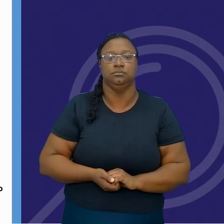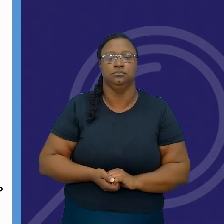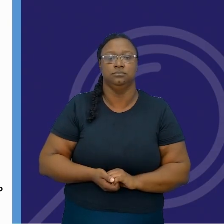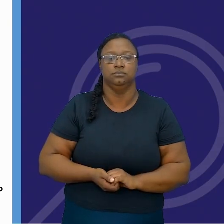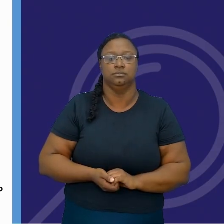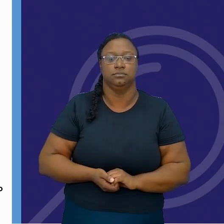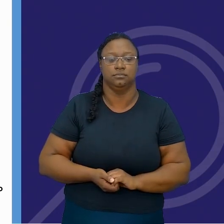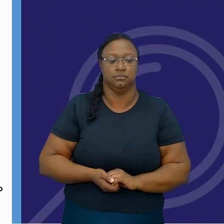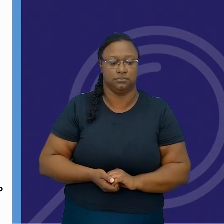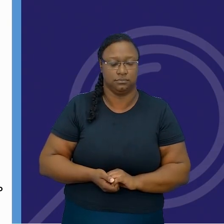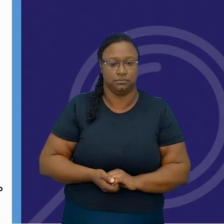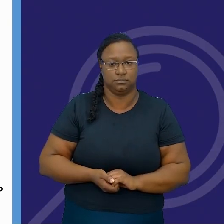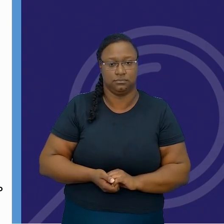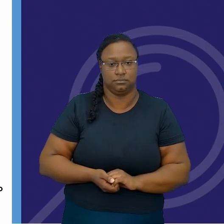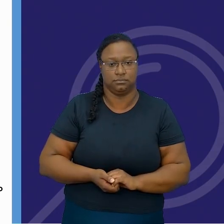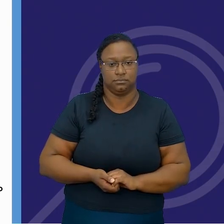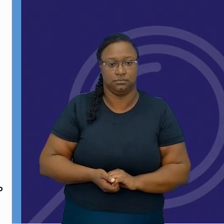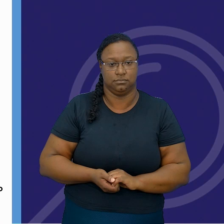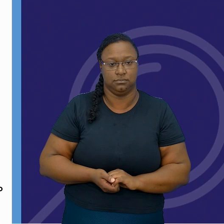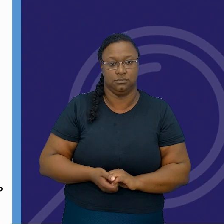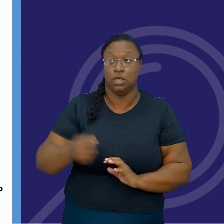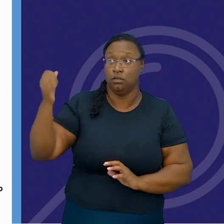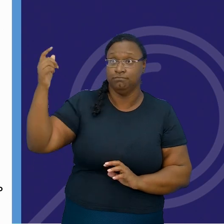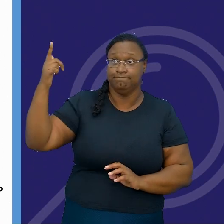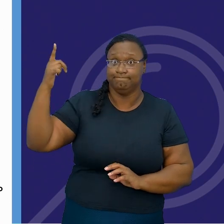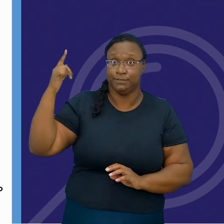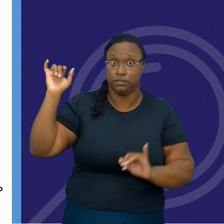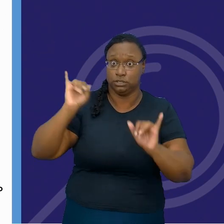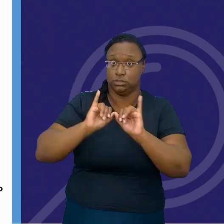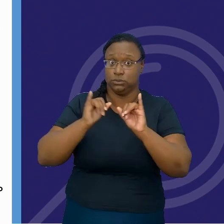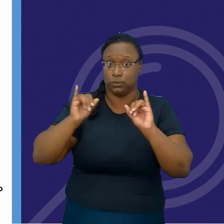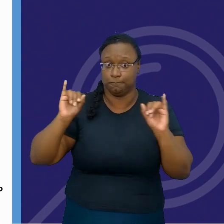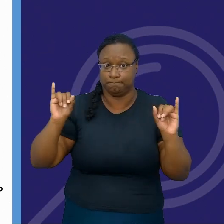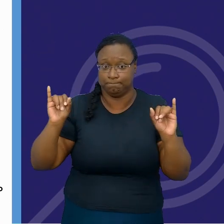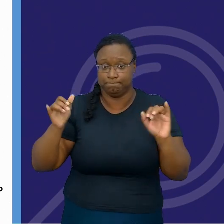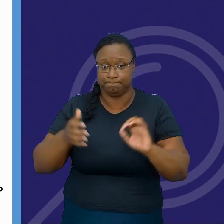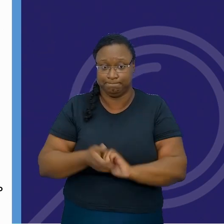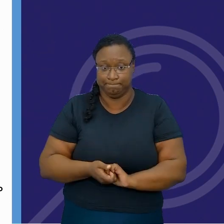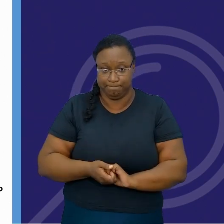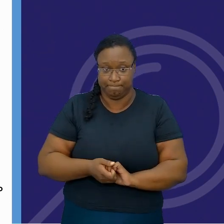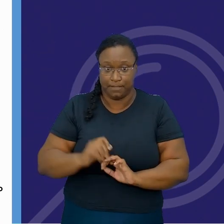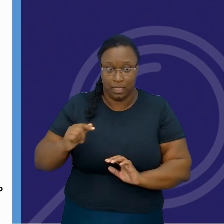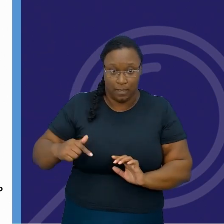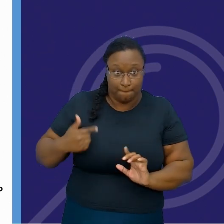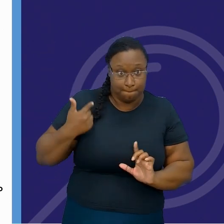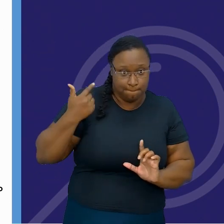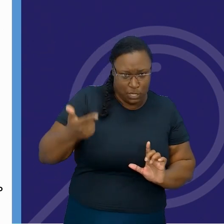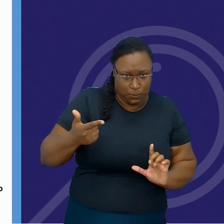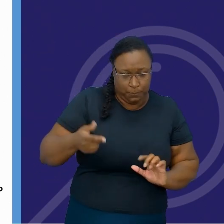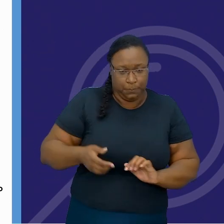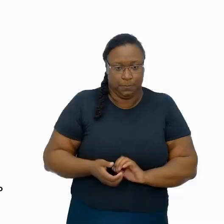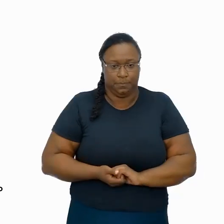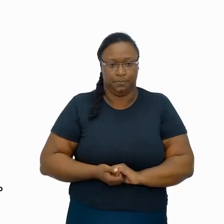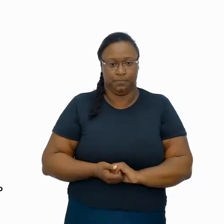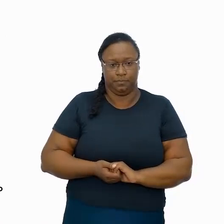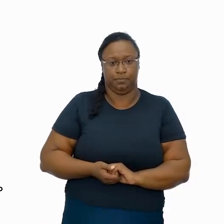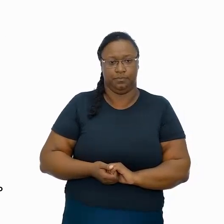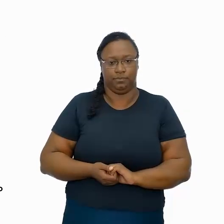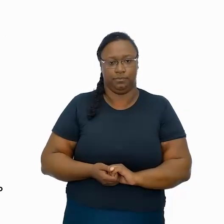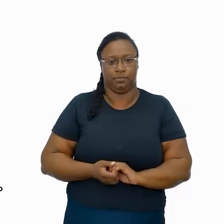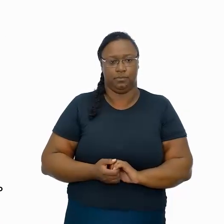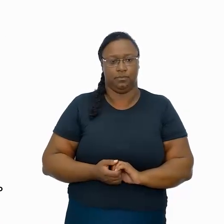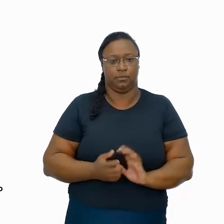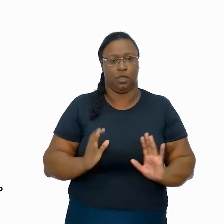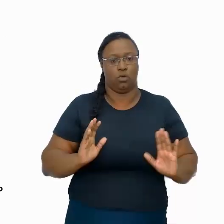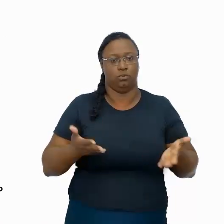vinculadas a essa forma de produção de energia solar. Passando para frente, nós temos lá,